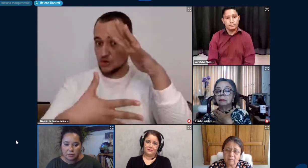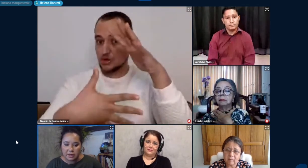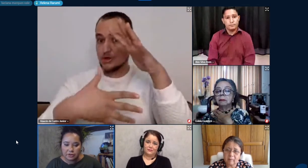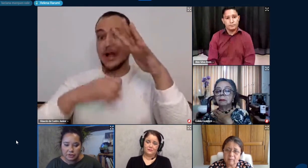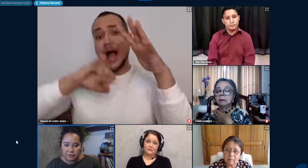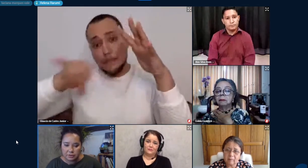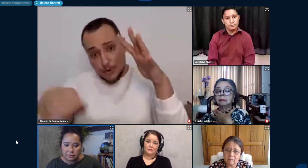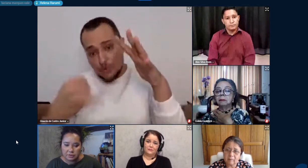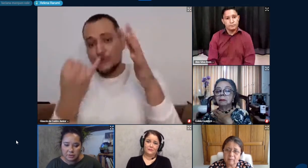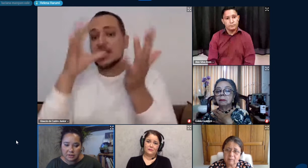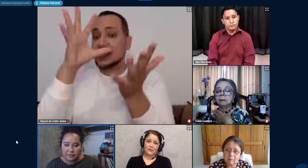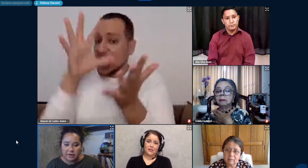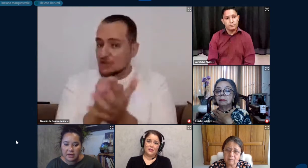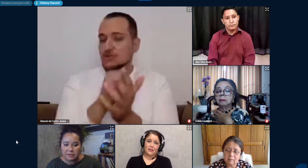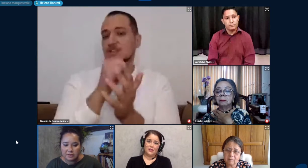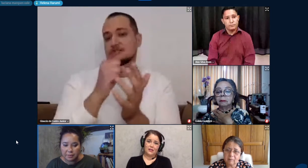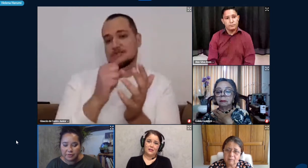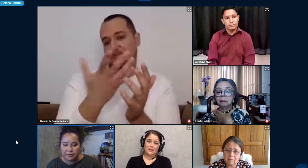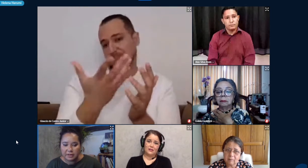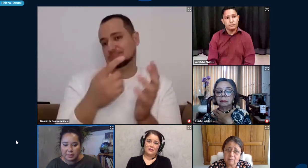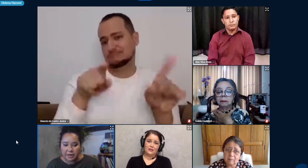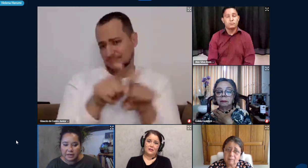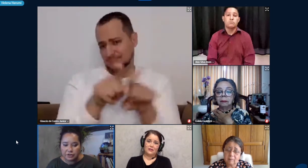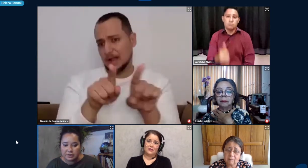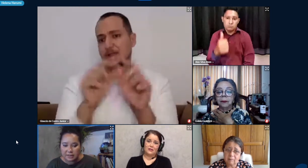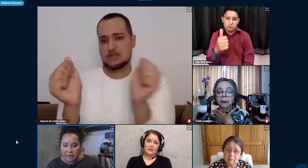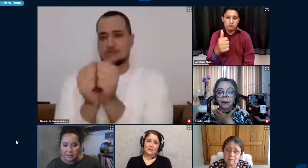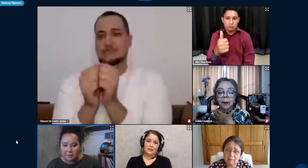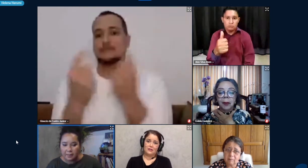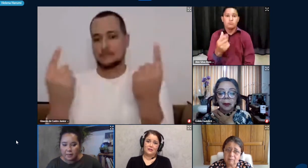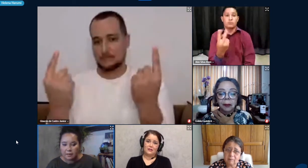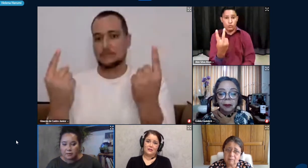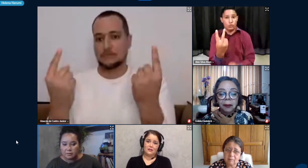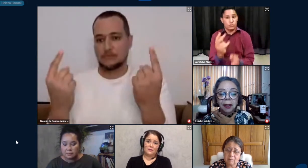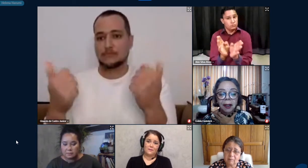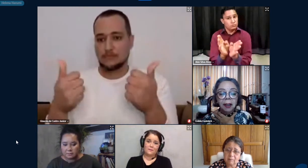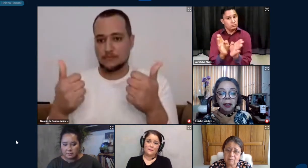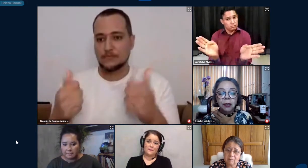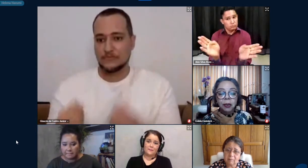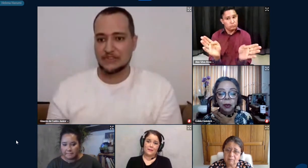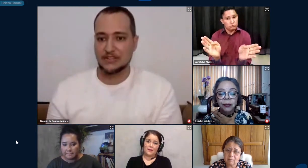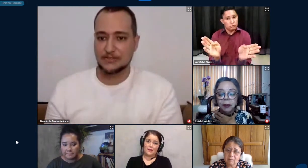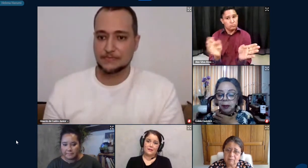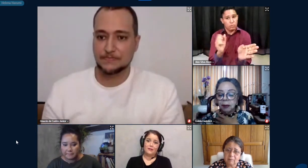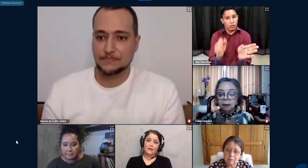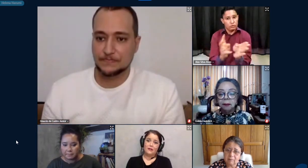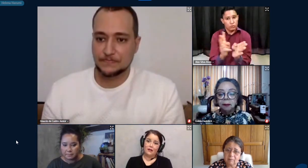Sobre a questão do registro de significados, aproveita para registrar.